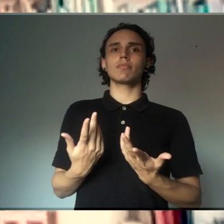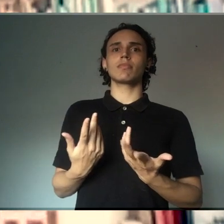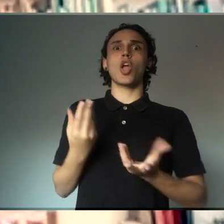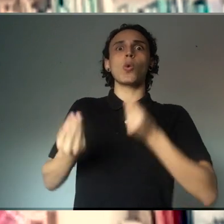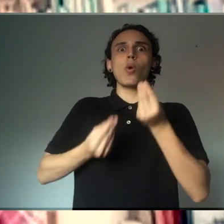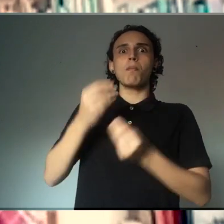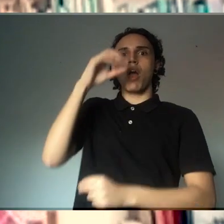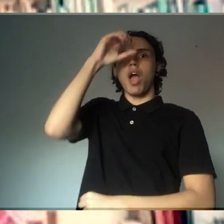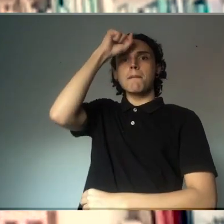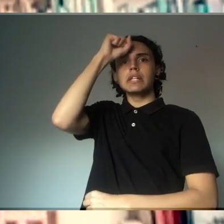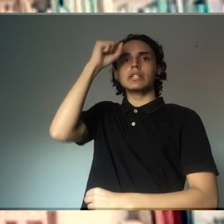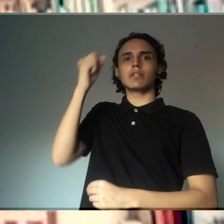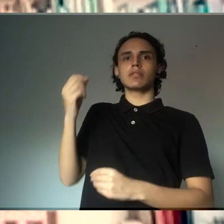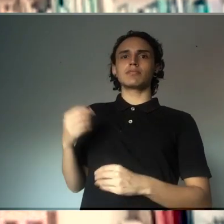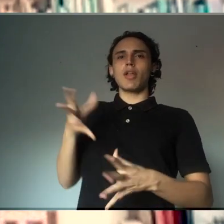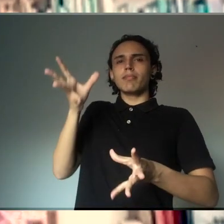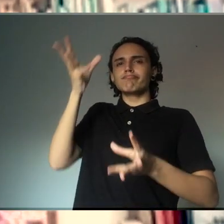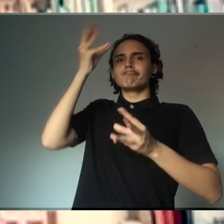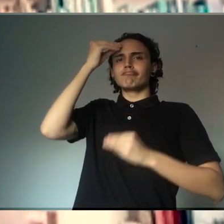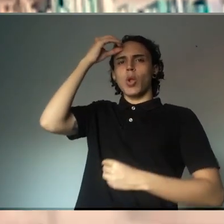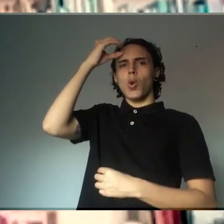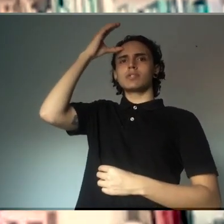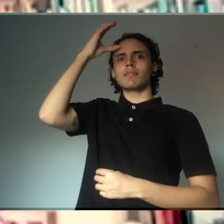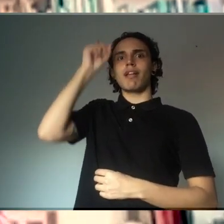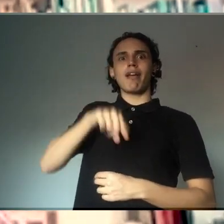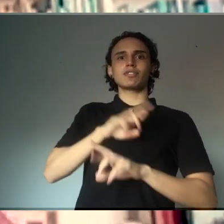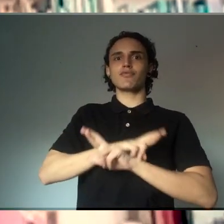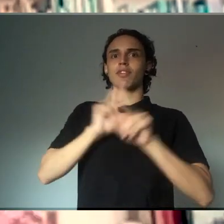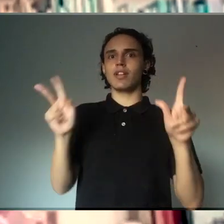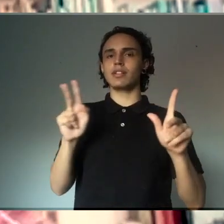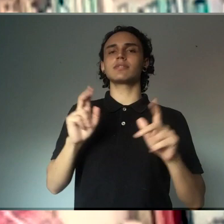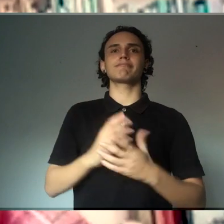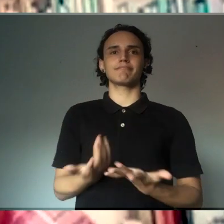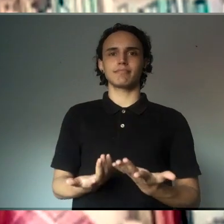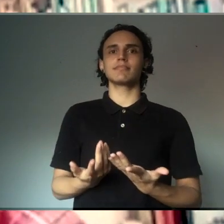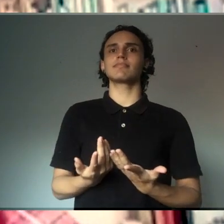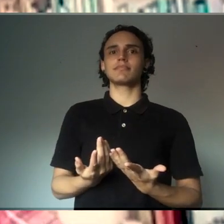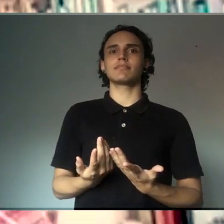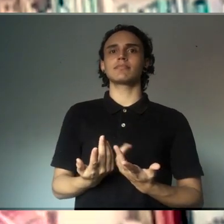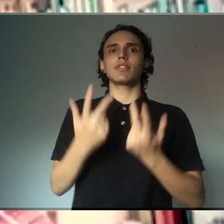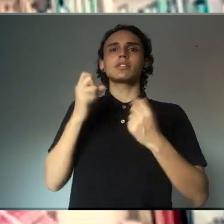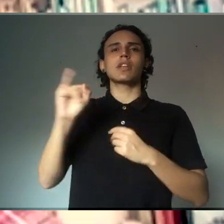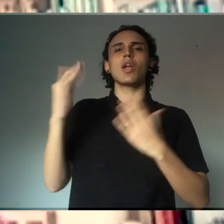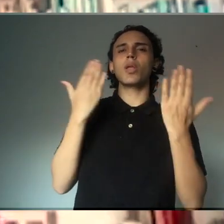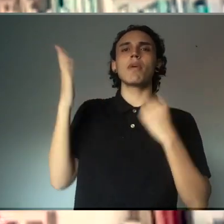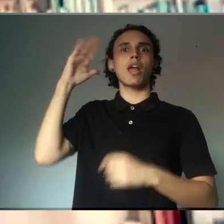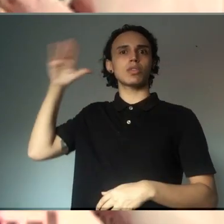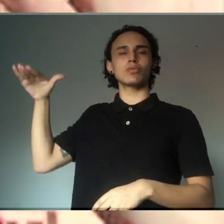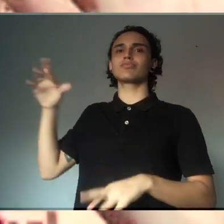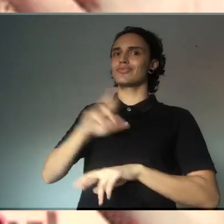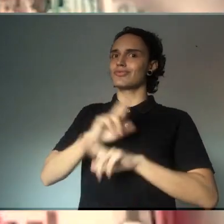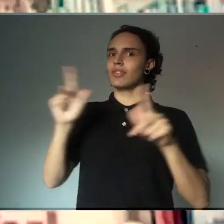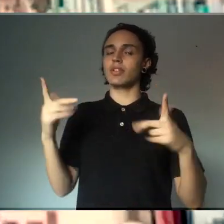construção do conhecimento da criança é diferente da construção do conhecimento de um adulto. Por